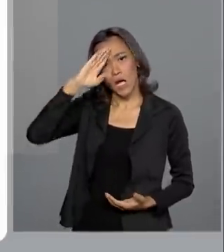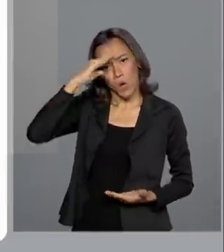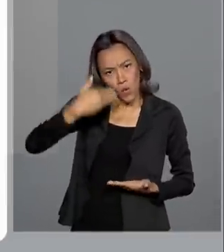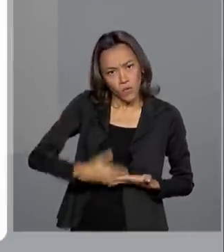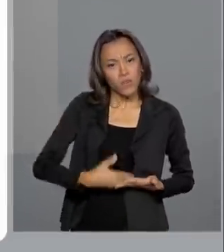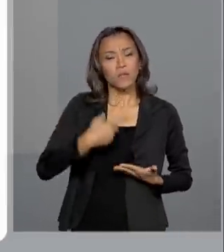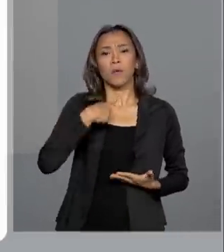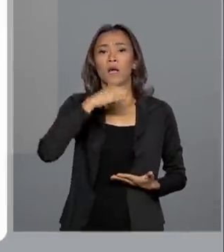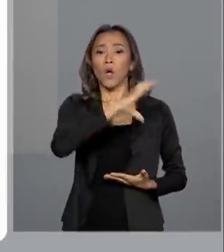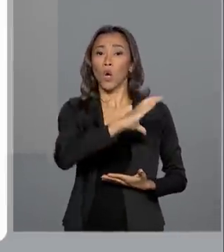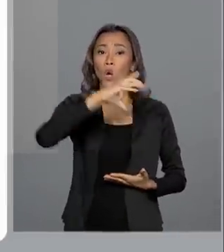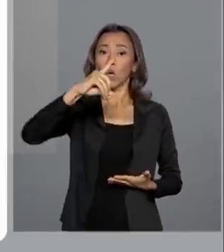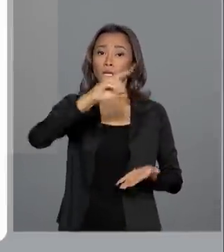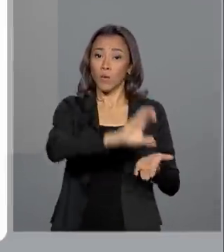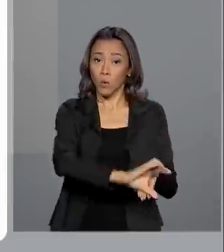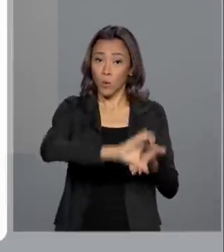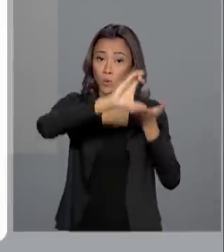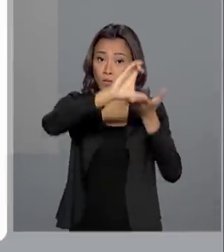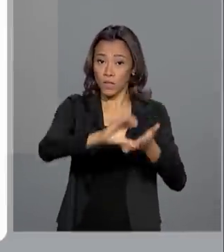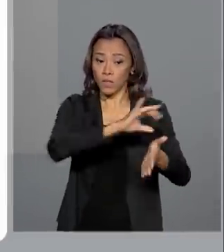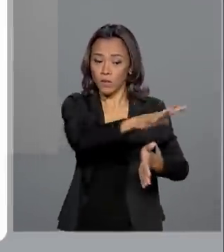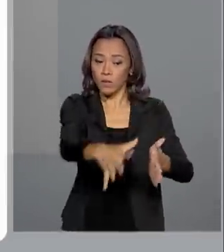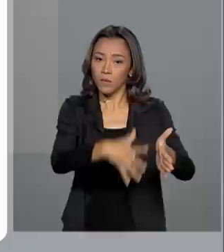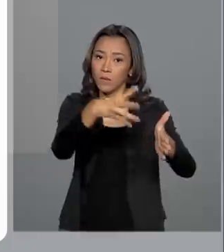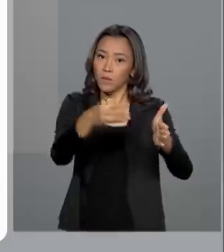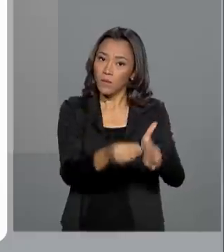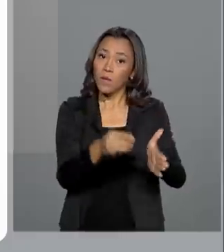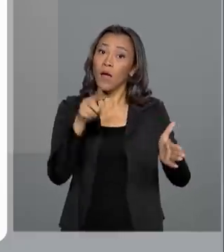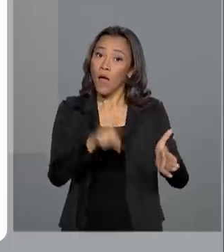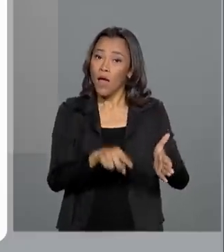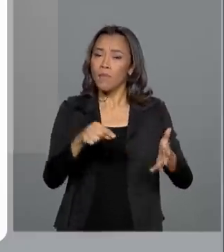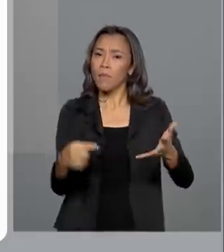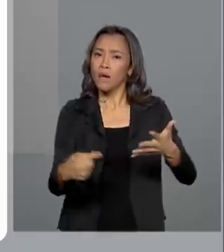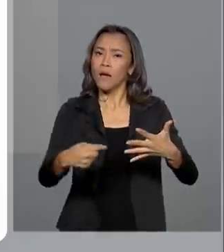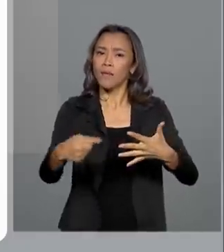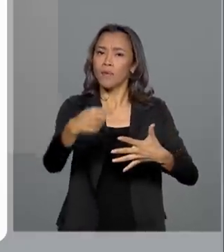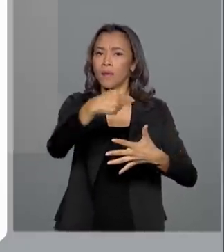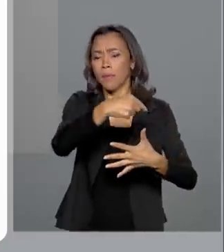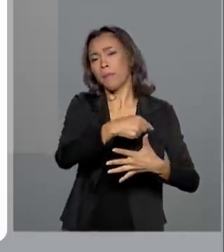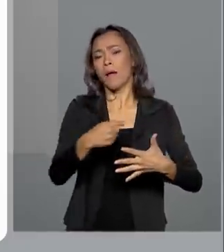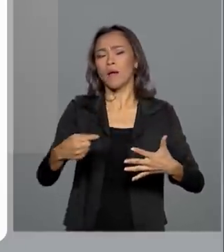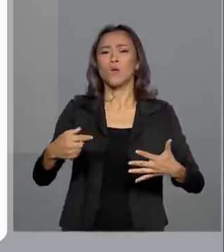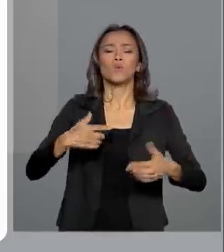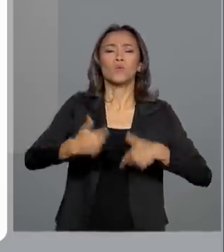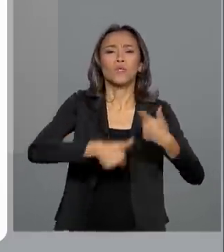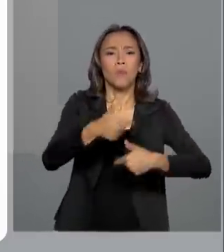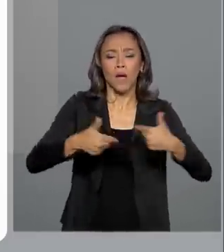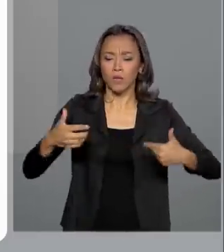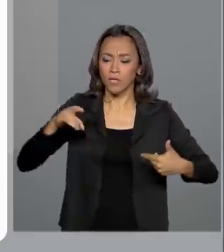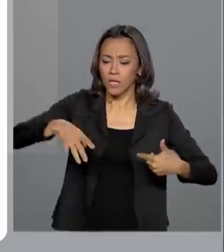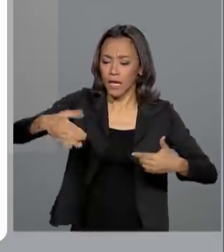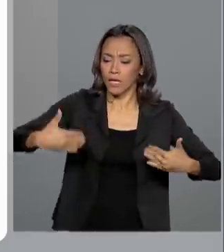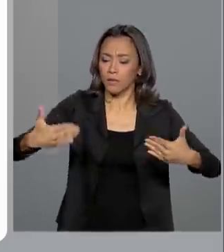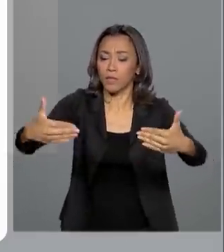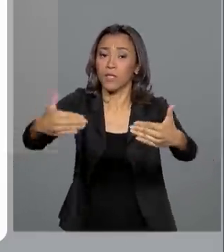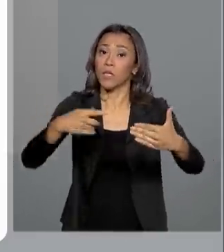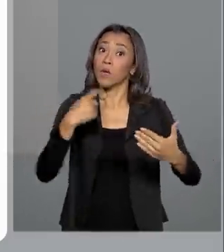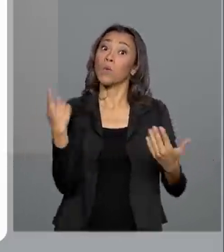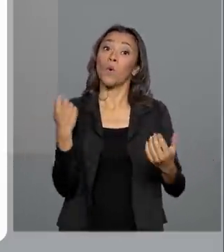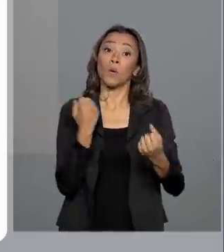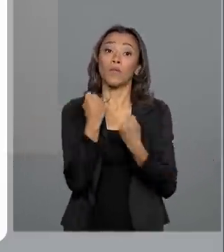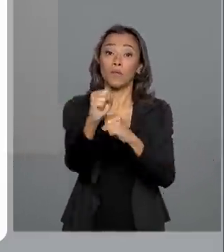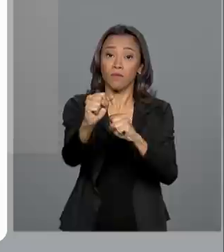coordenar o conselho da amazônia criado para integrar as ações dos ministérios em prol da proteção defesa e desenvolvimento